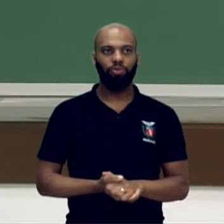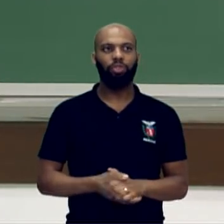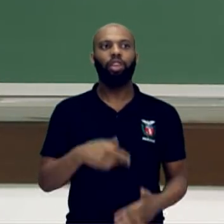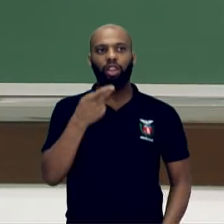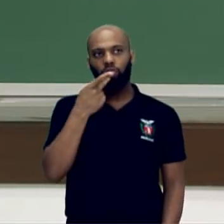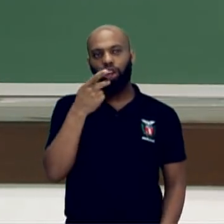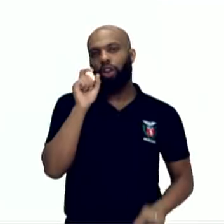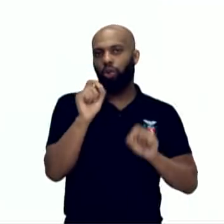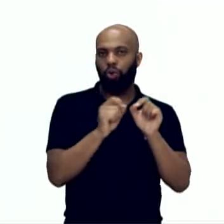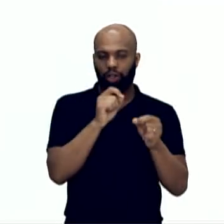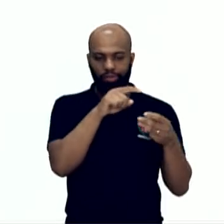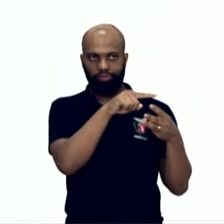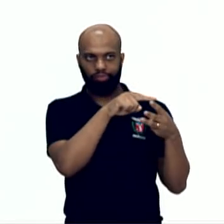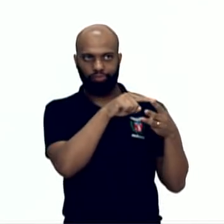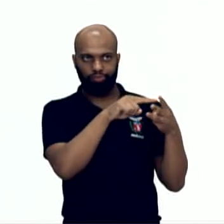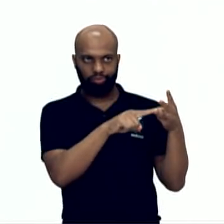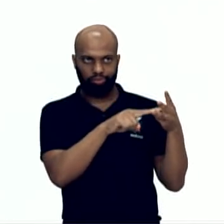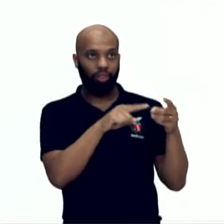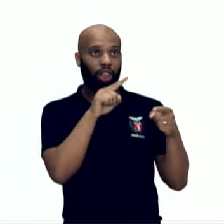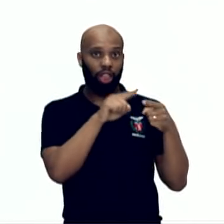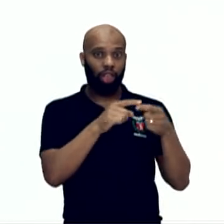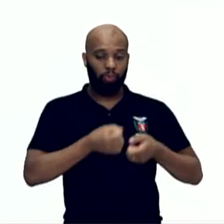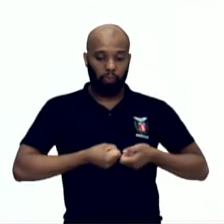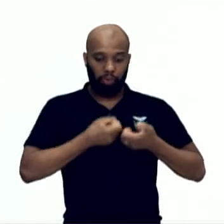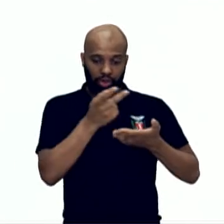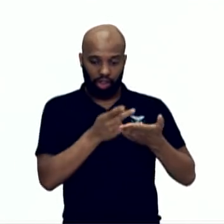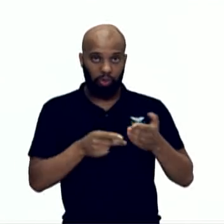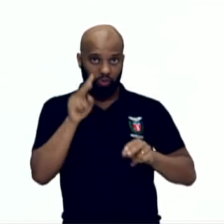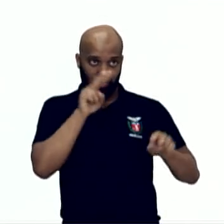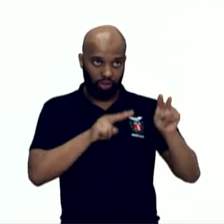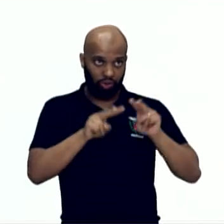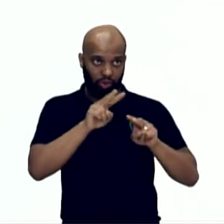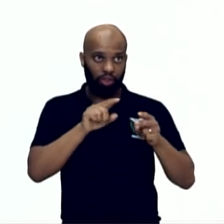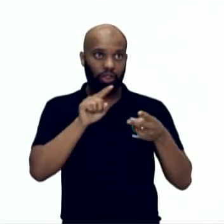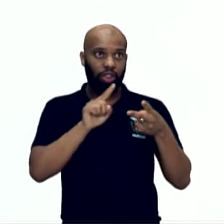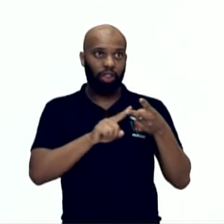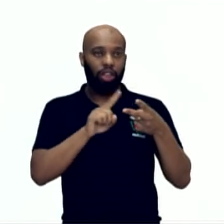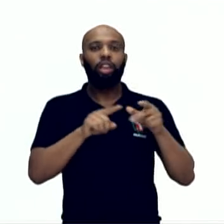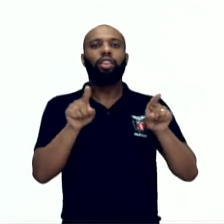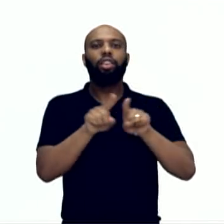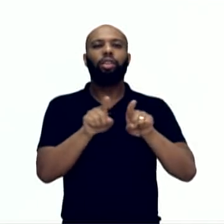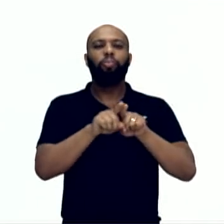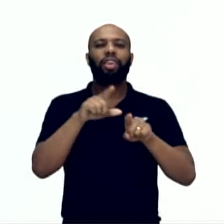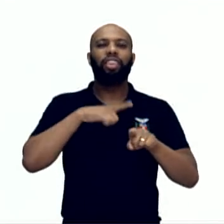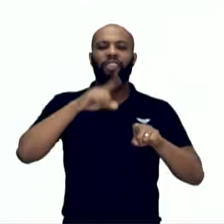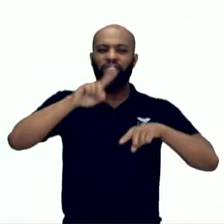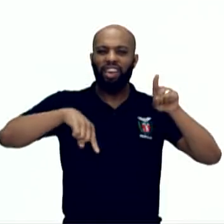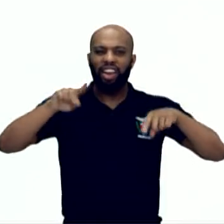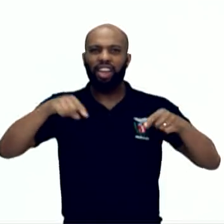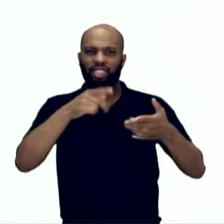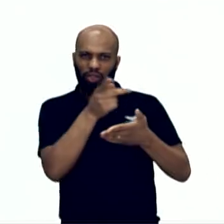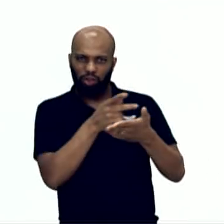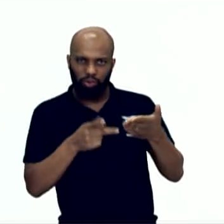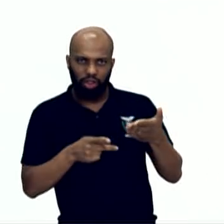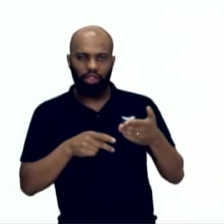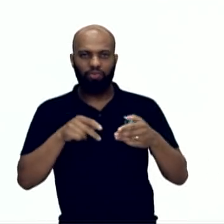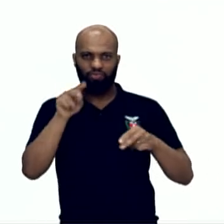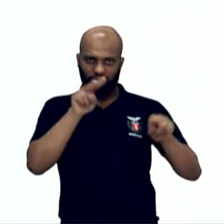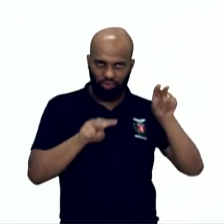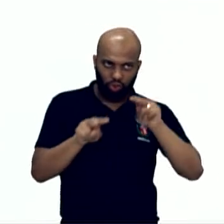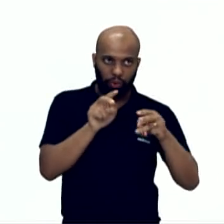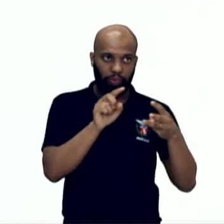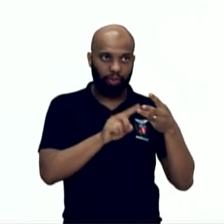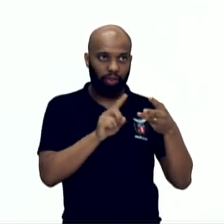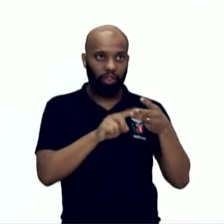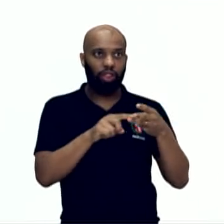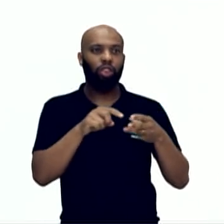falaremos sobre poema visual, sobre os cyberpoemas, que são uma variação do poema visual, e também